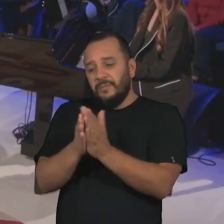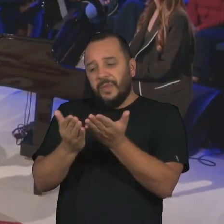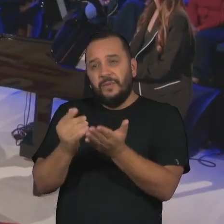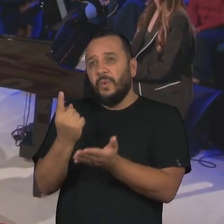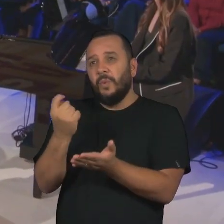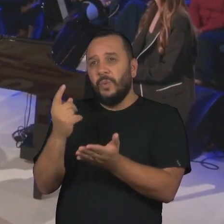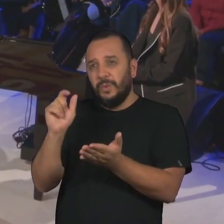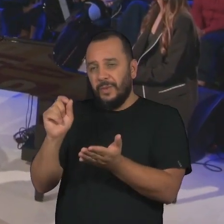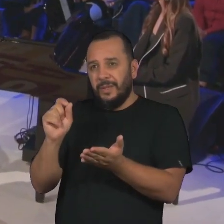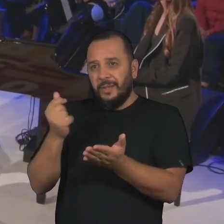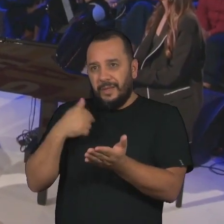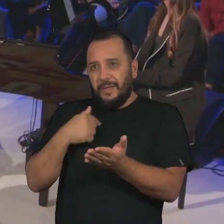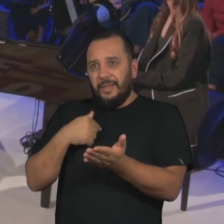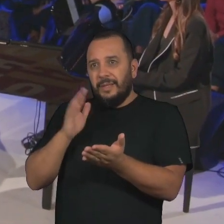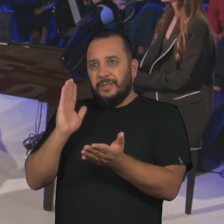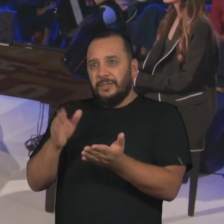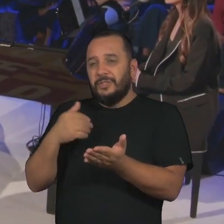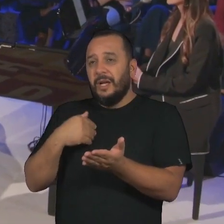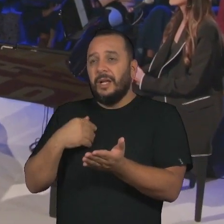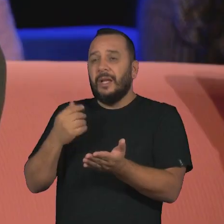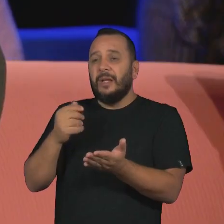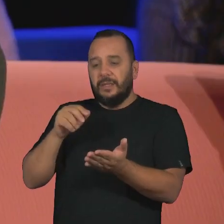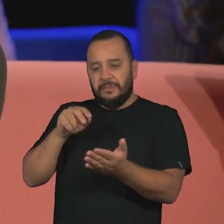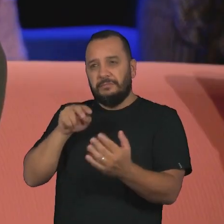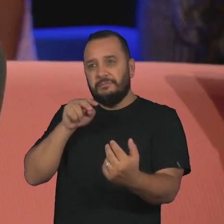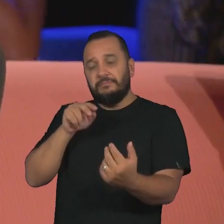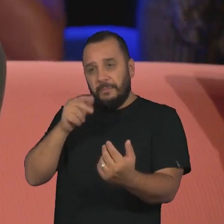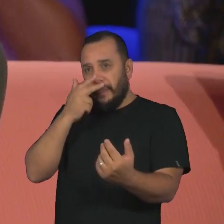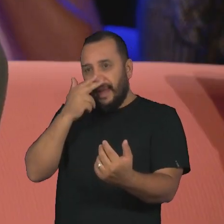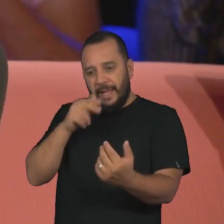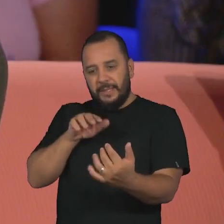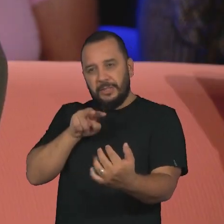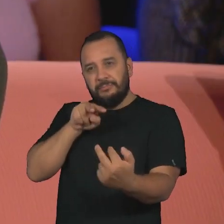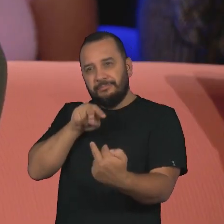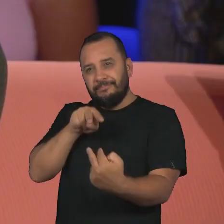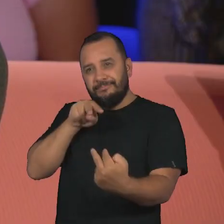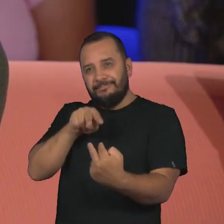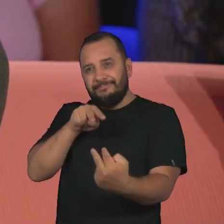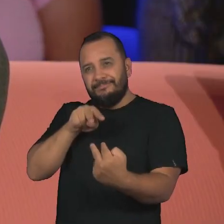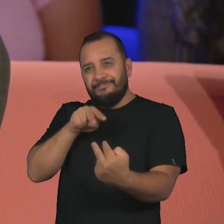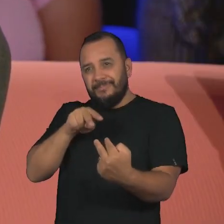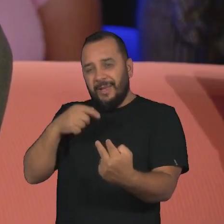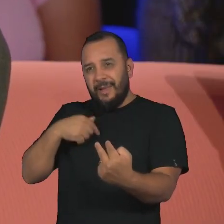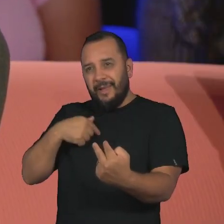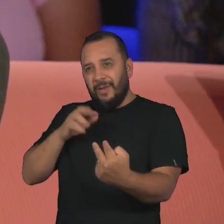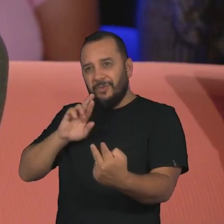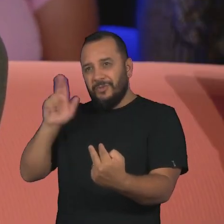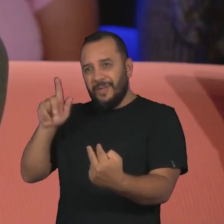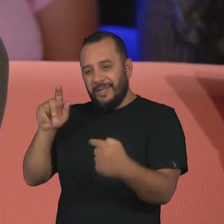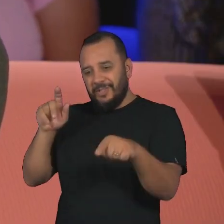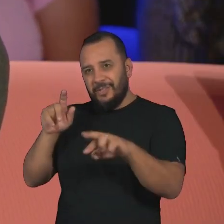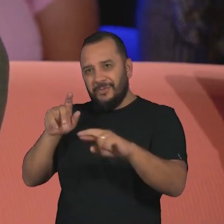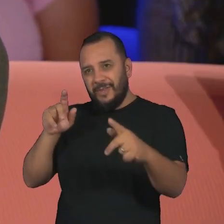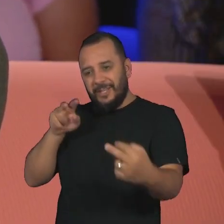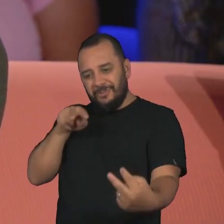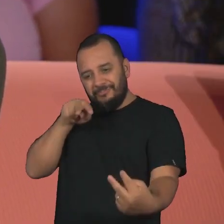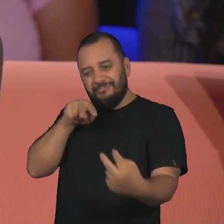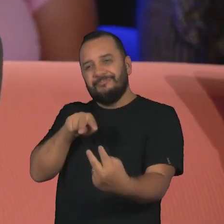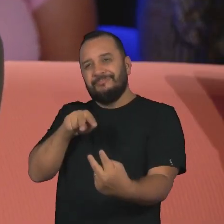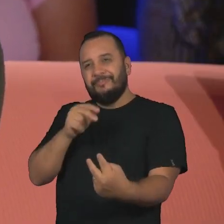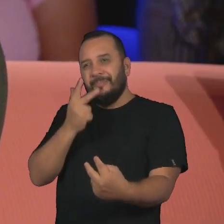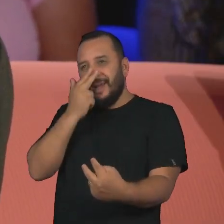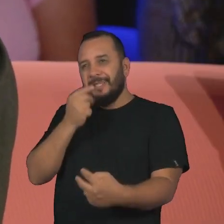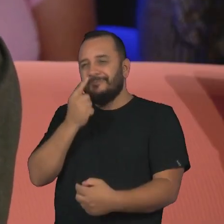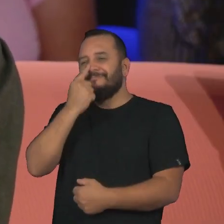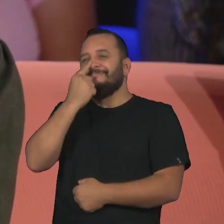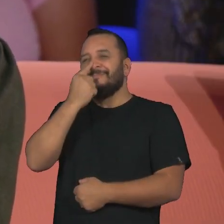onde 2 estranhos podem se encontrar em termos muito íntimos. Isso é muito delicioso, né? Porque é um